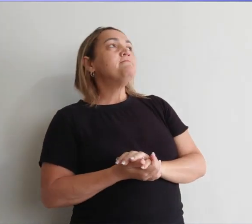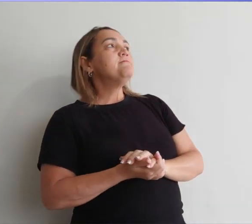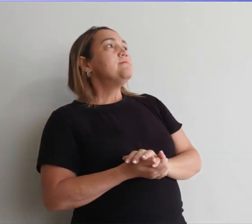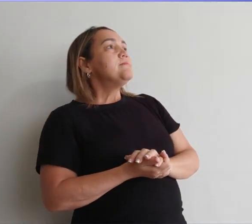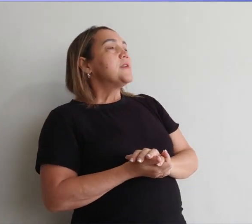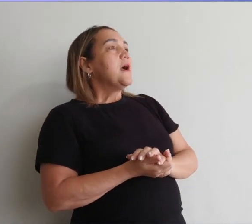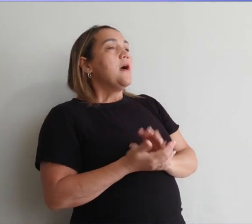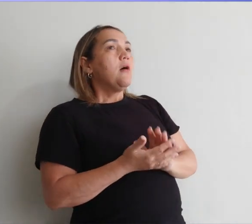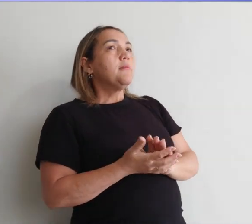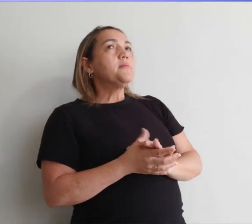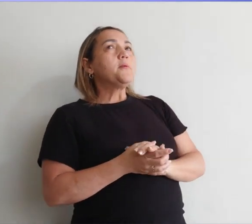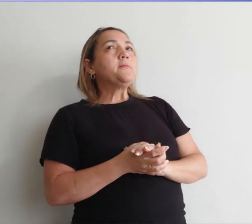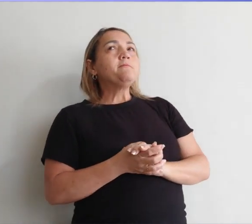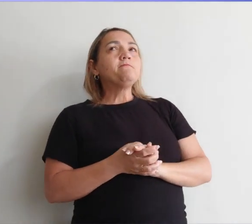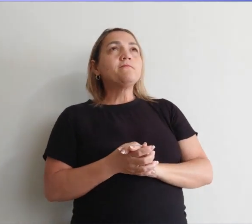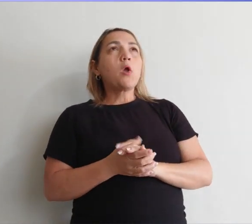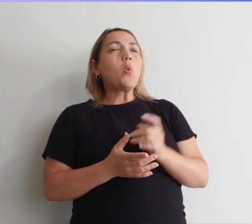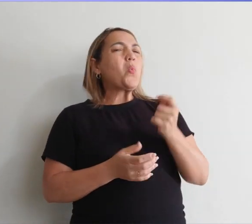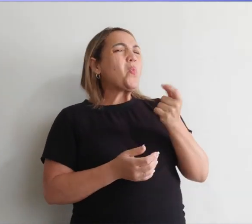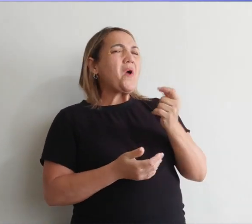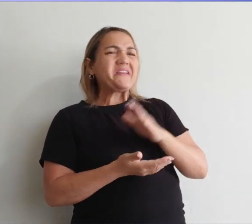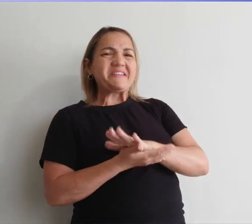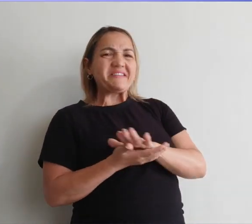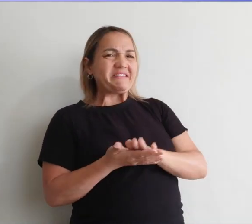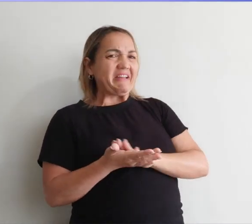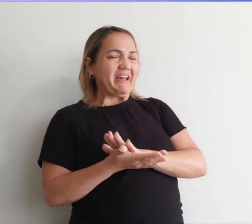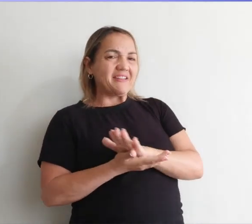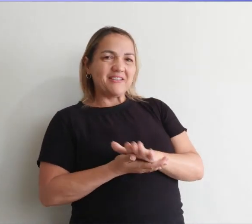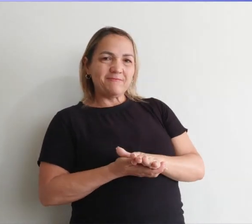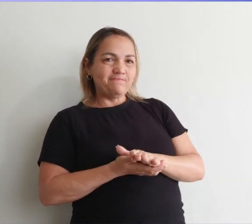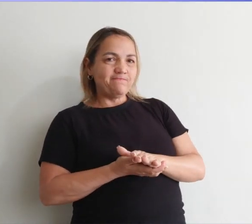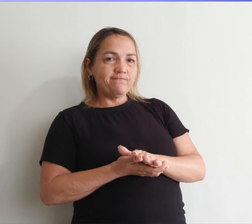Anatomia vegetal, olha, quase nada.